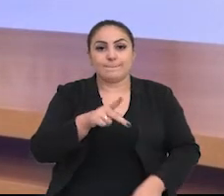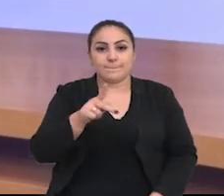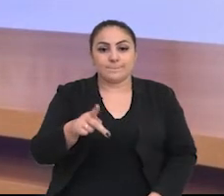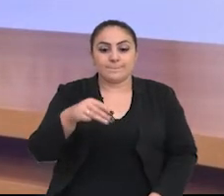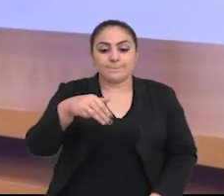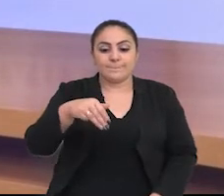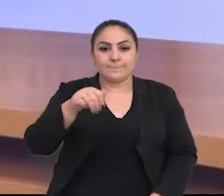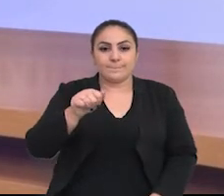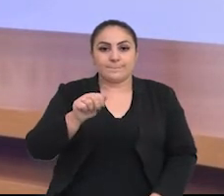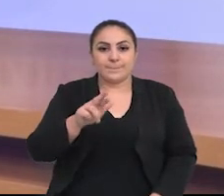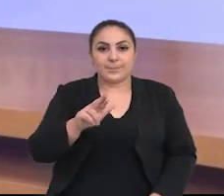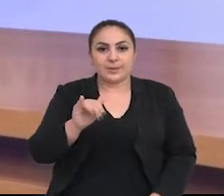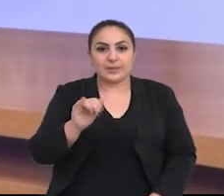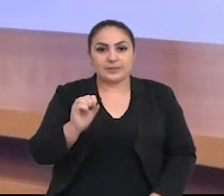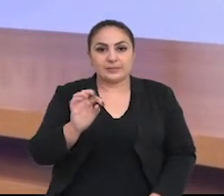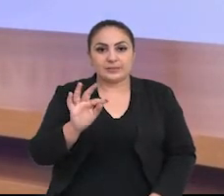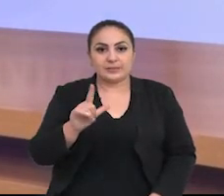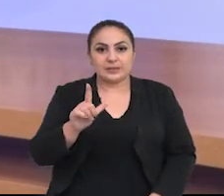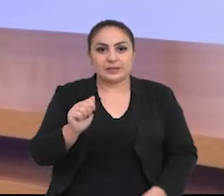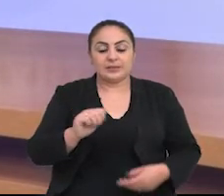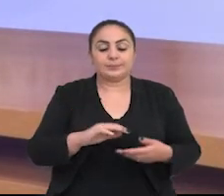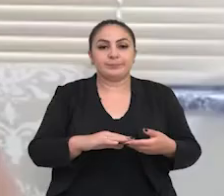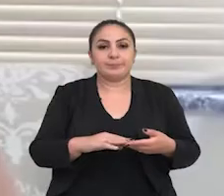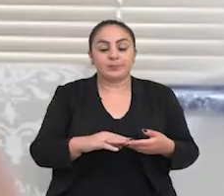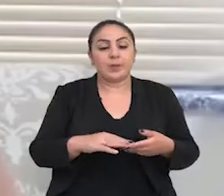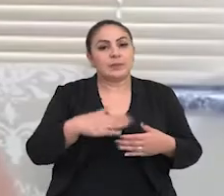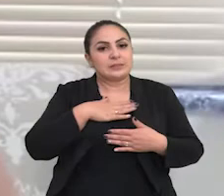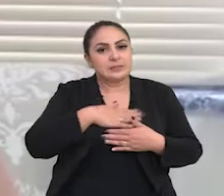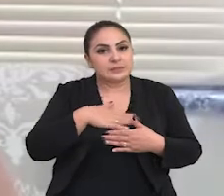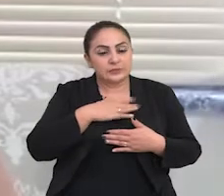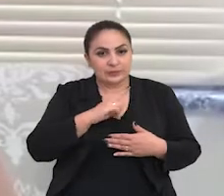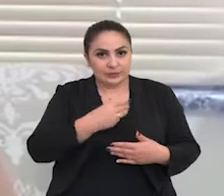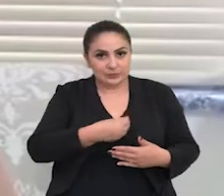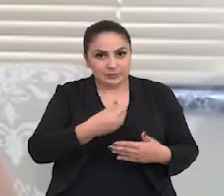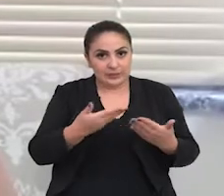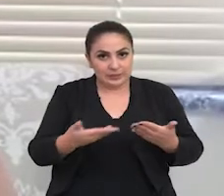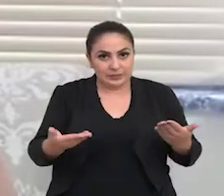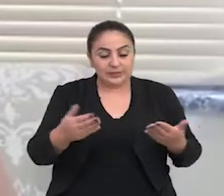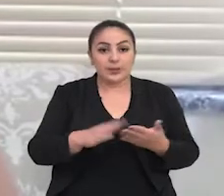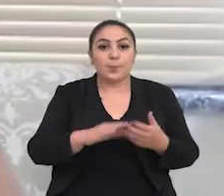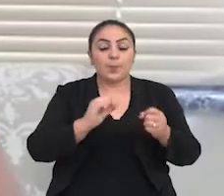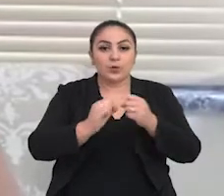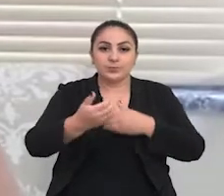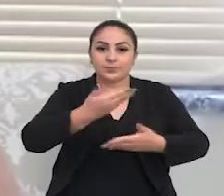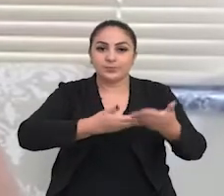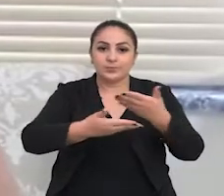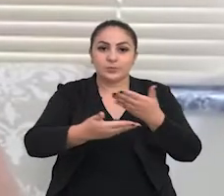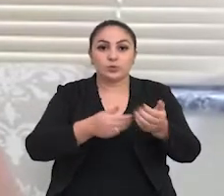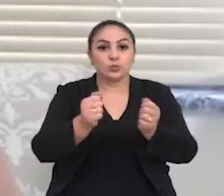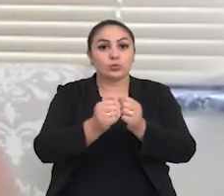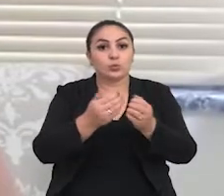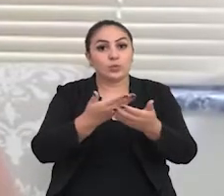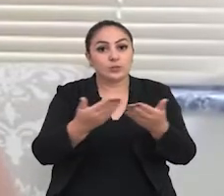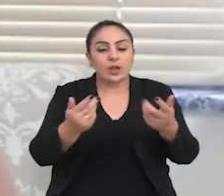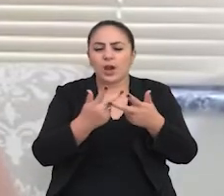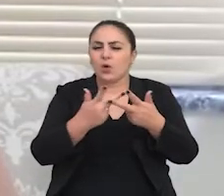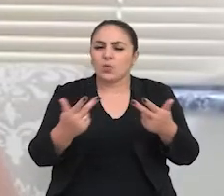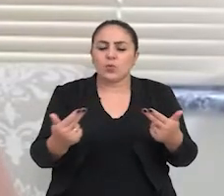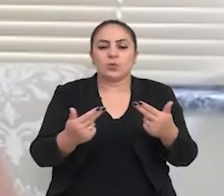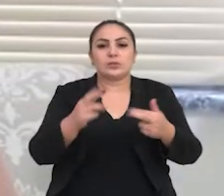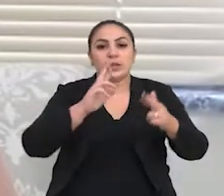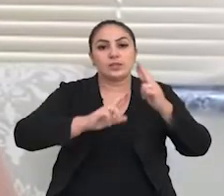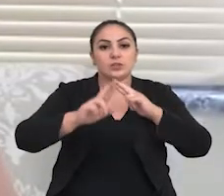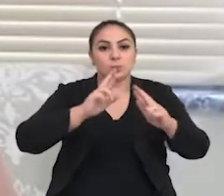orientado pela professora Maristela Piva. É uma satisfação estar aqui, podendo partilhar com